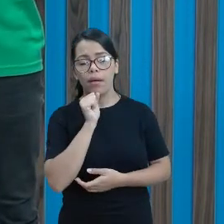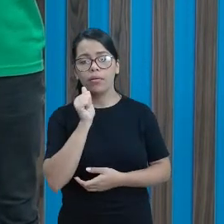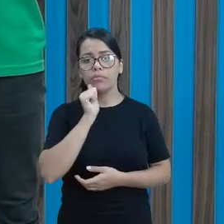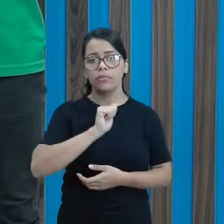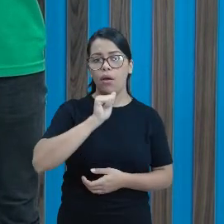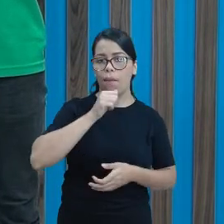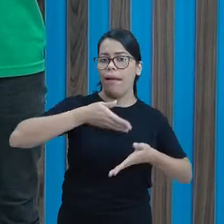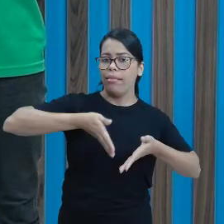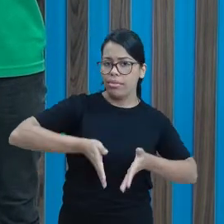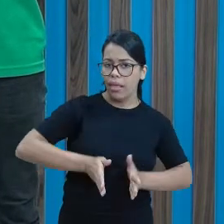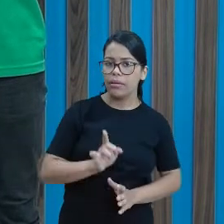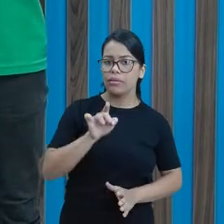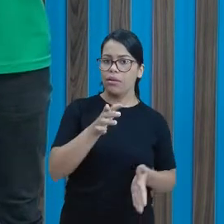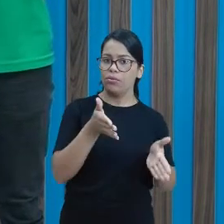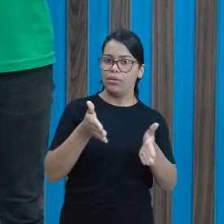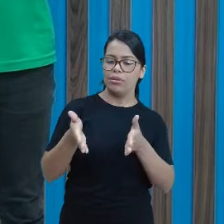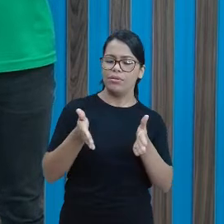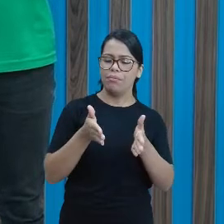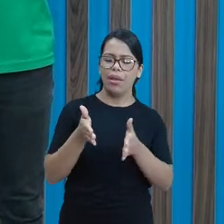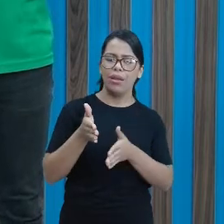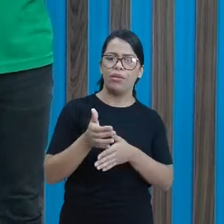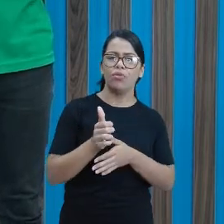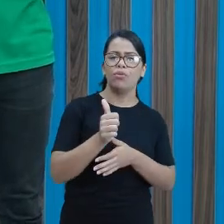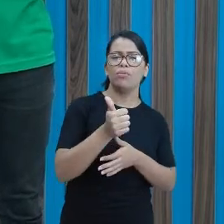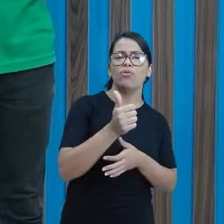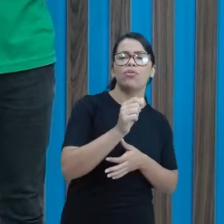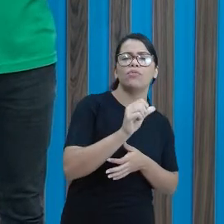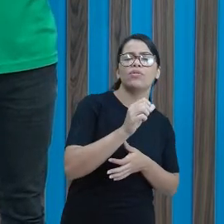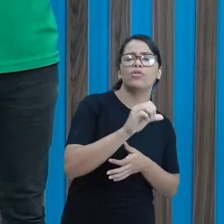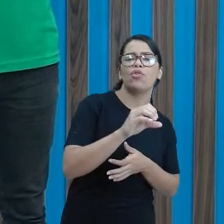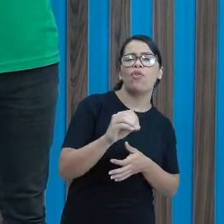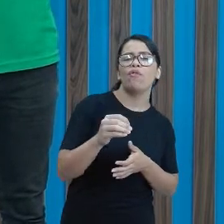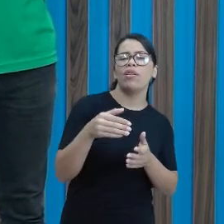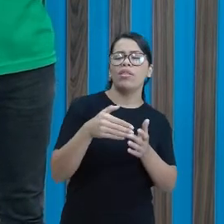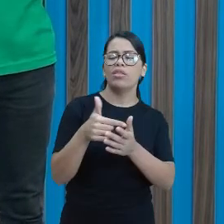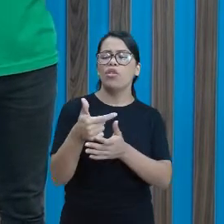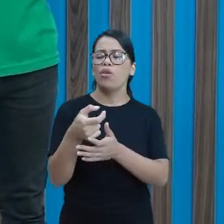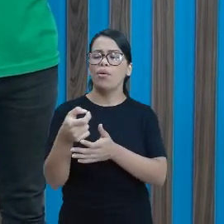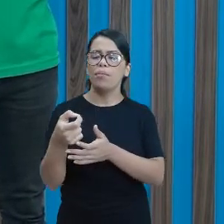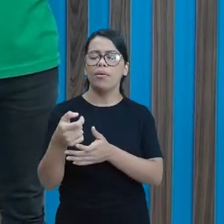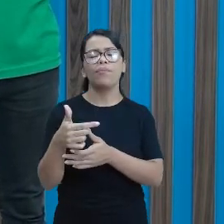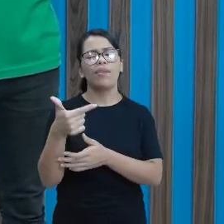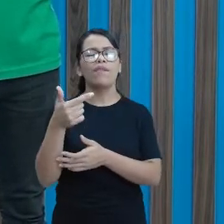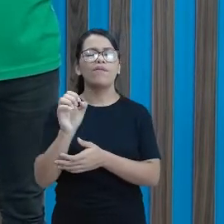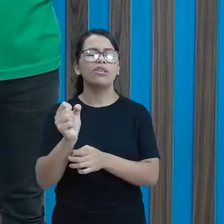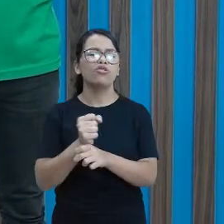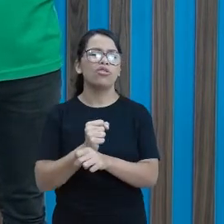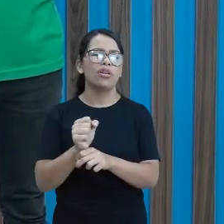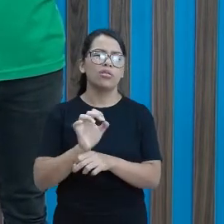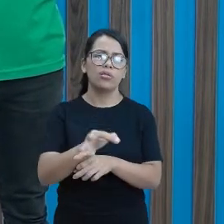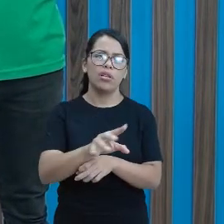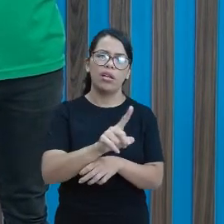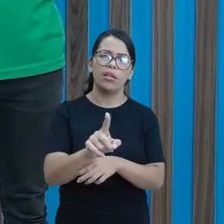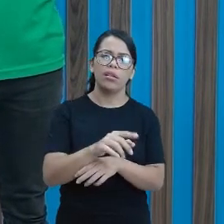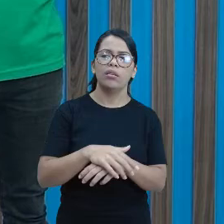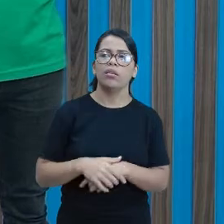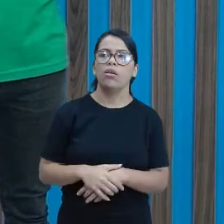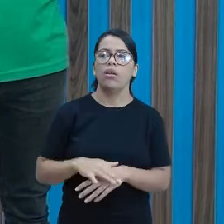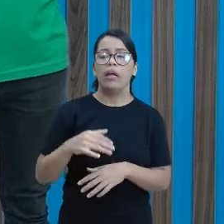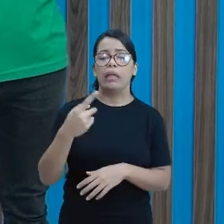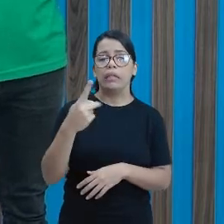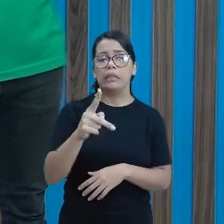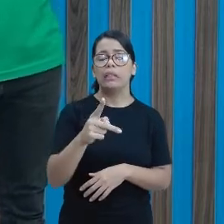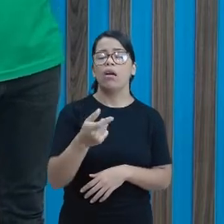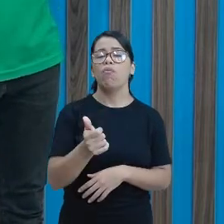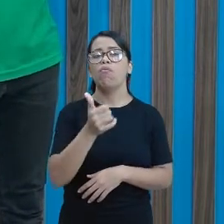globalização, 1990. 90 para 2000, dá 20 anos. 20 anos. Tá? Não são seus pais ainda não, mas talvez seu irmão